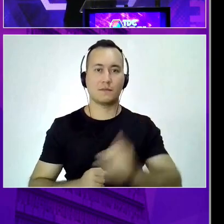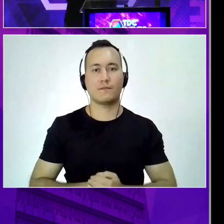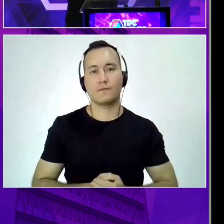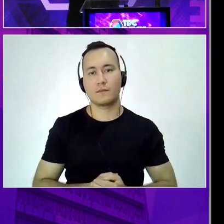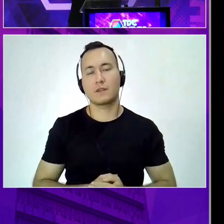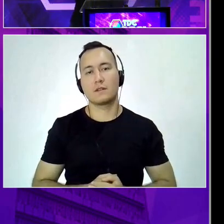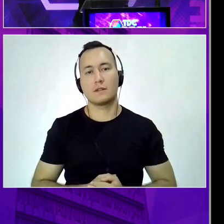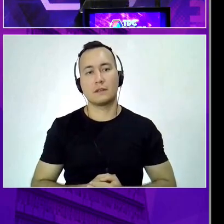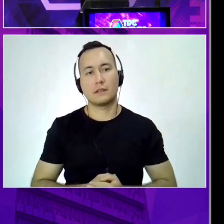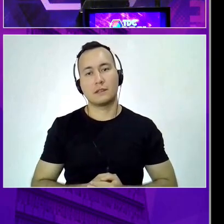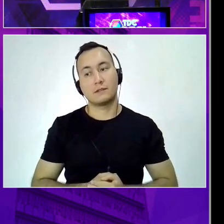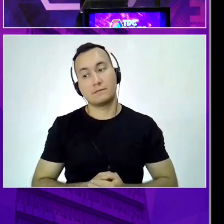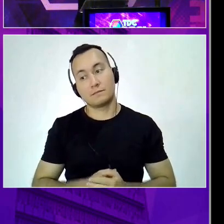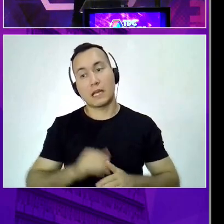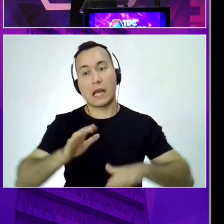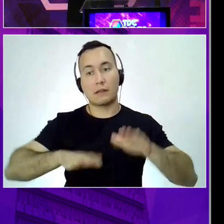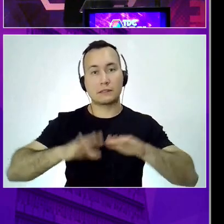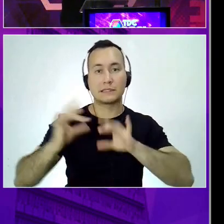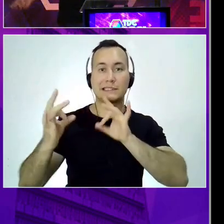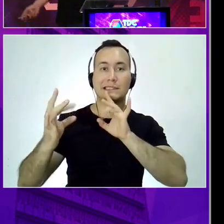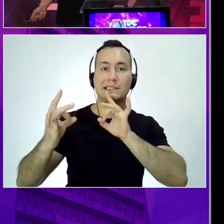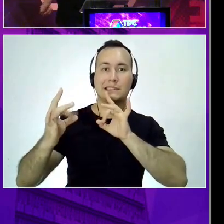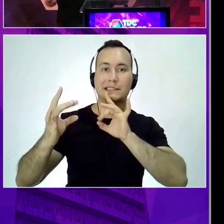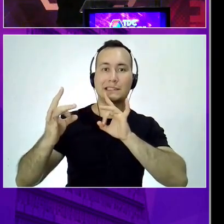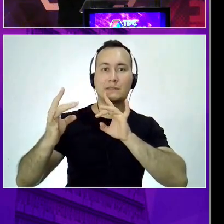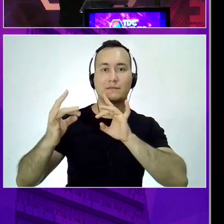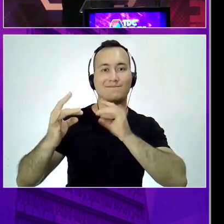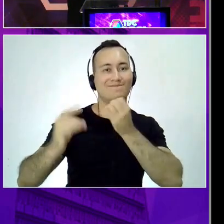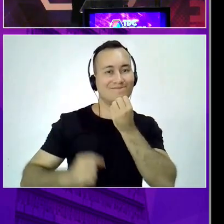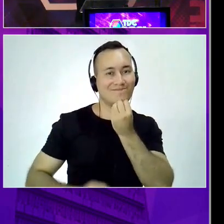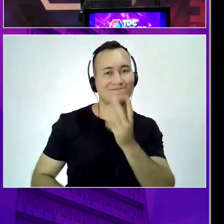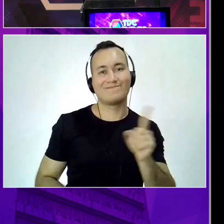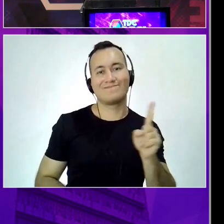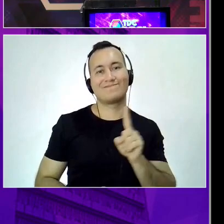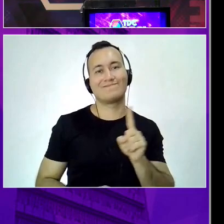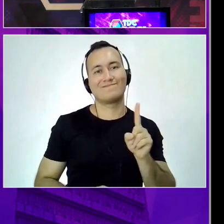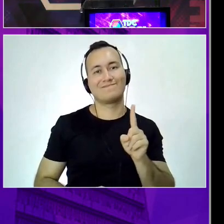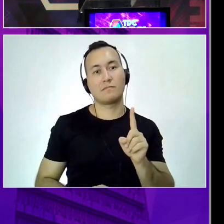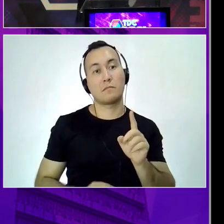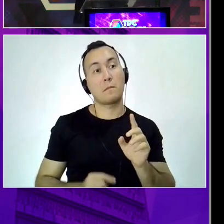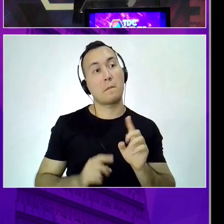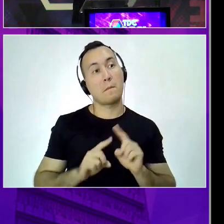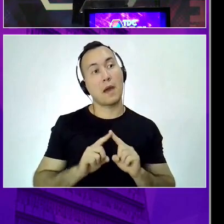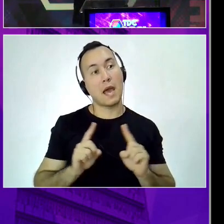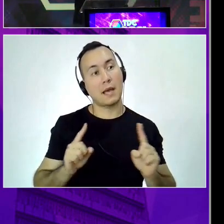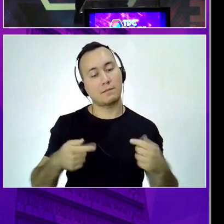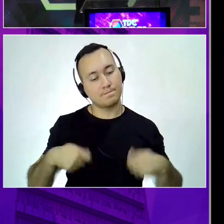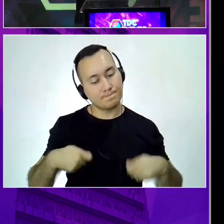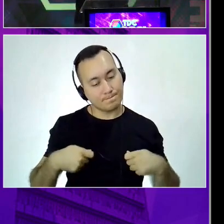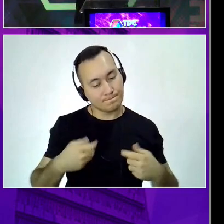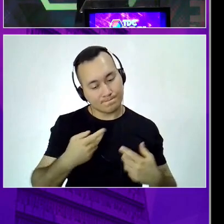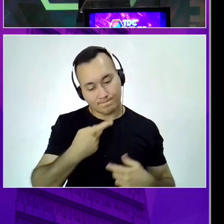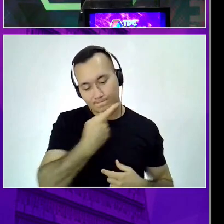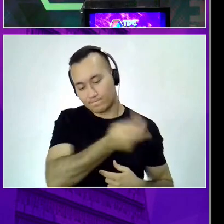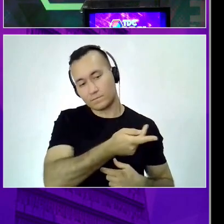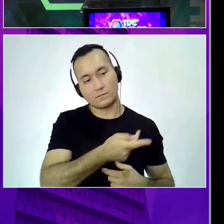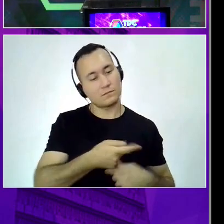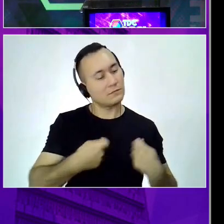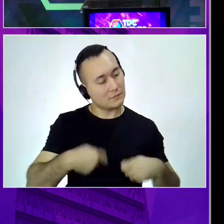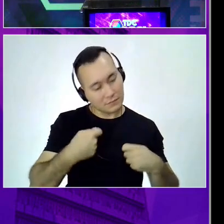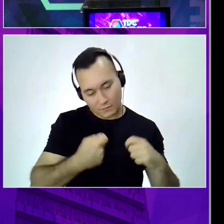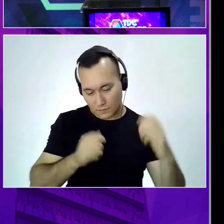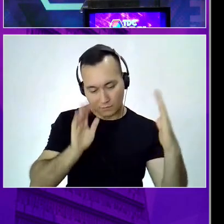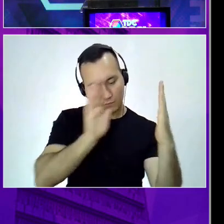e às vezes você fica meio travado, vamos dizer assim, para ter uma conversa difícil com alguém, né? Criticar